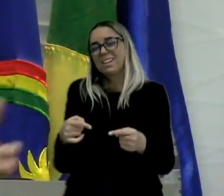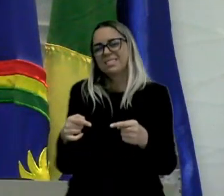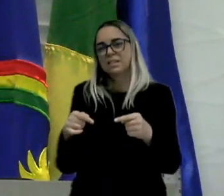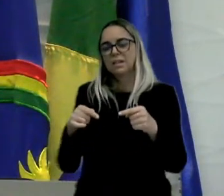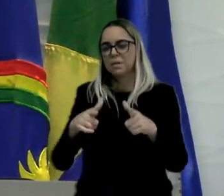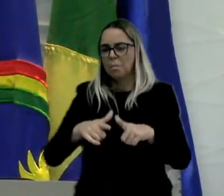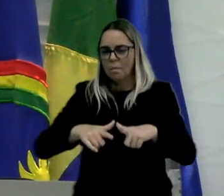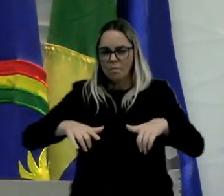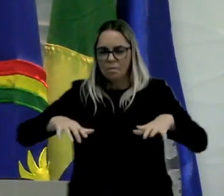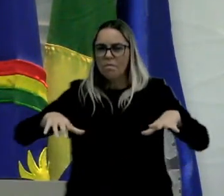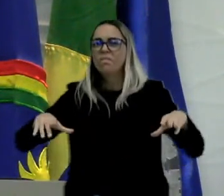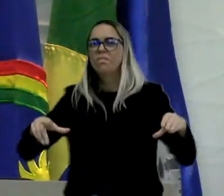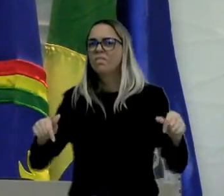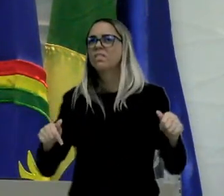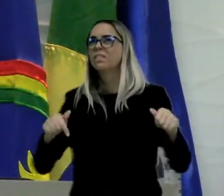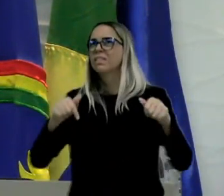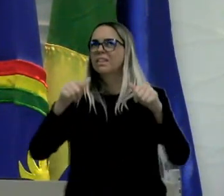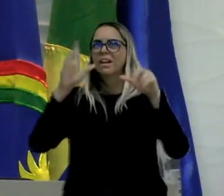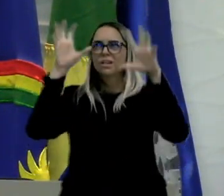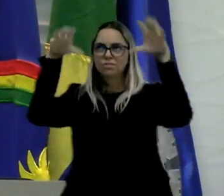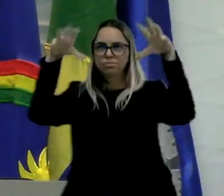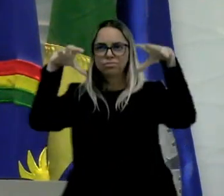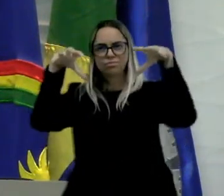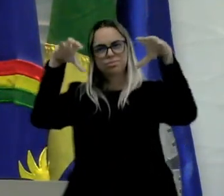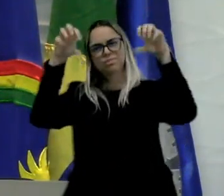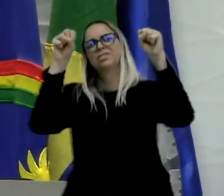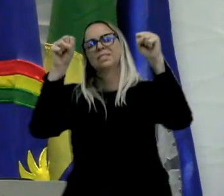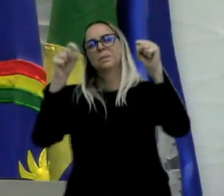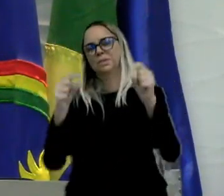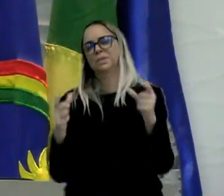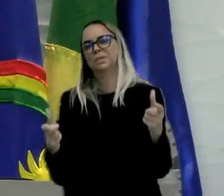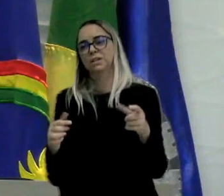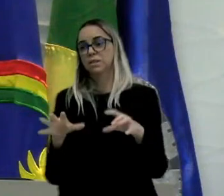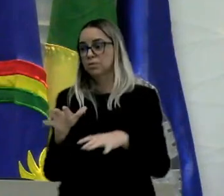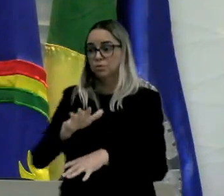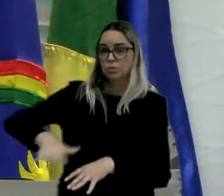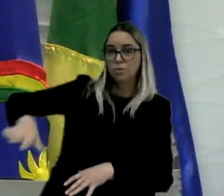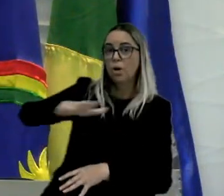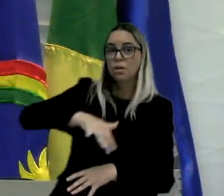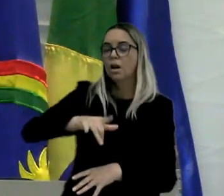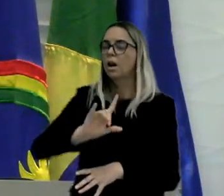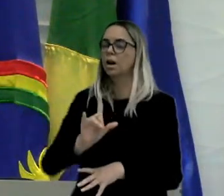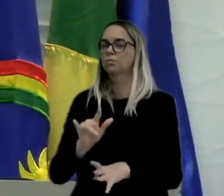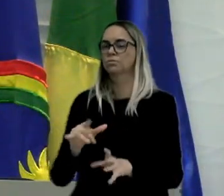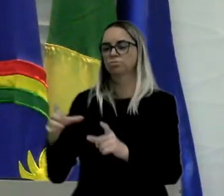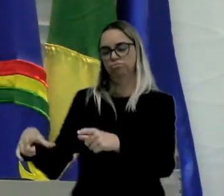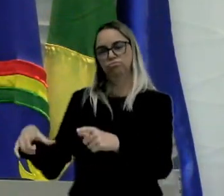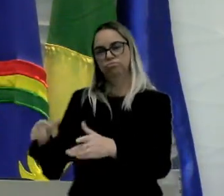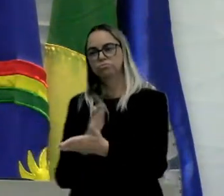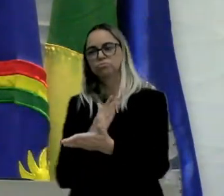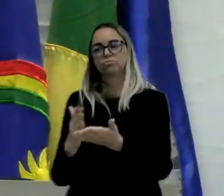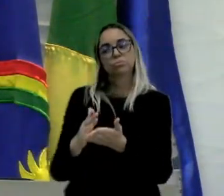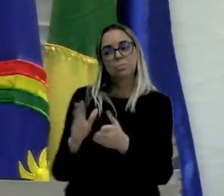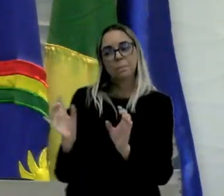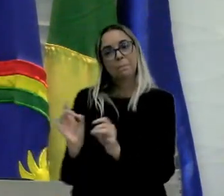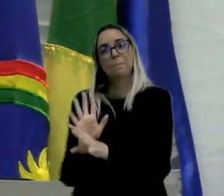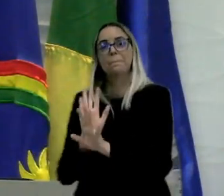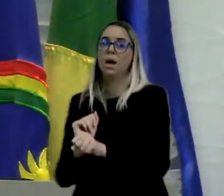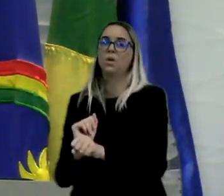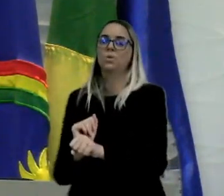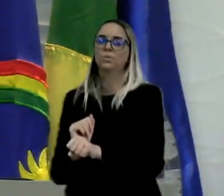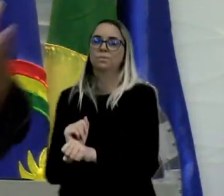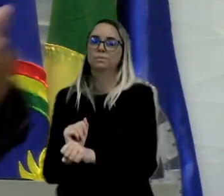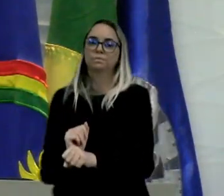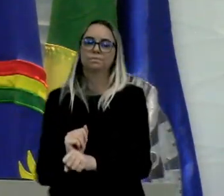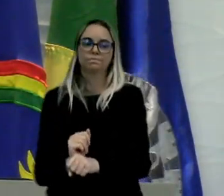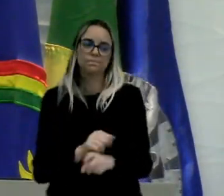tá dando mais parar foi suspenso um pouco da aração não em toda a região mas em umas regiões foi suspensa lá de tapu e malhada